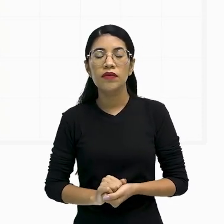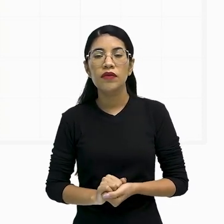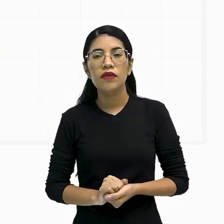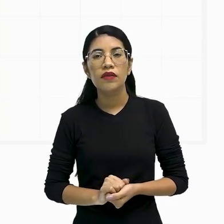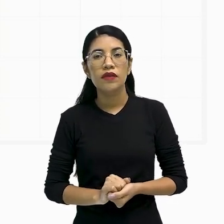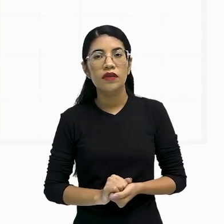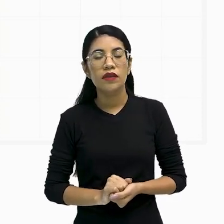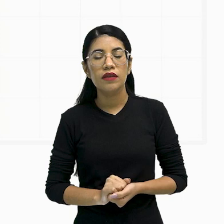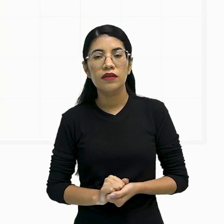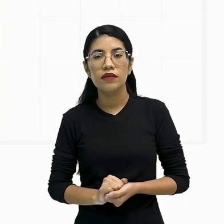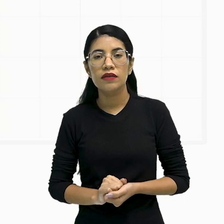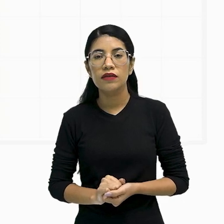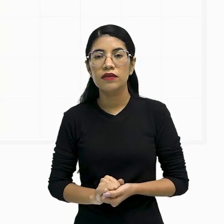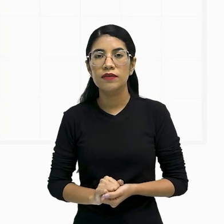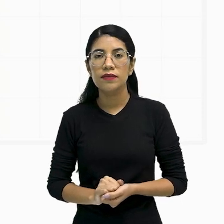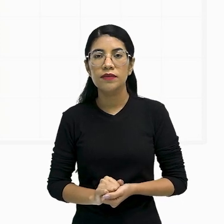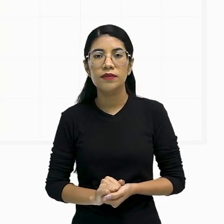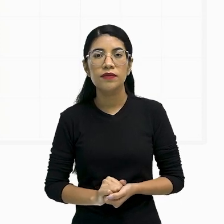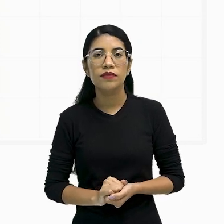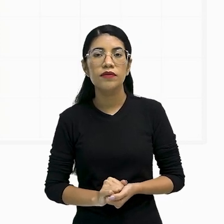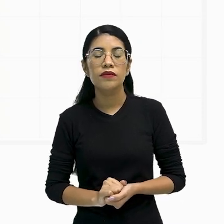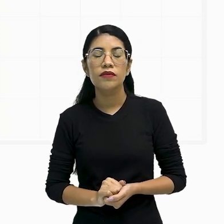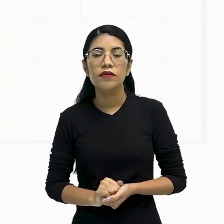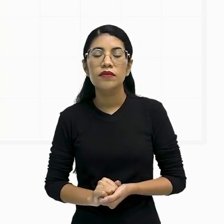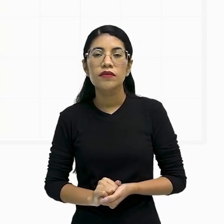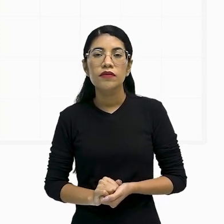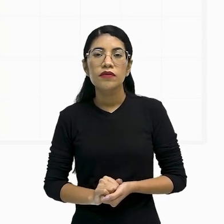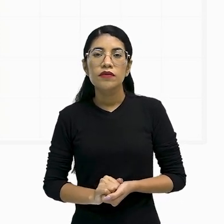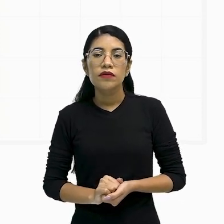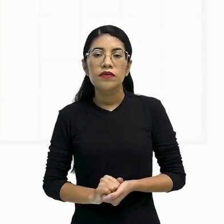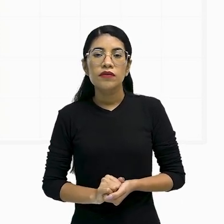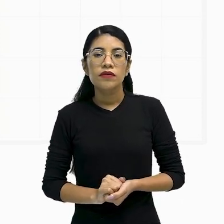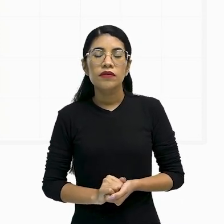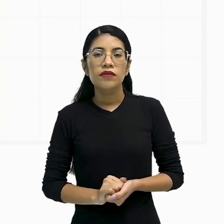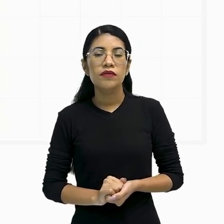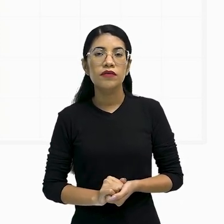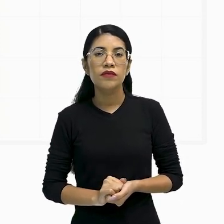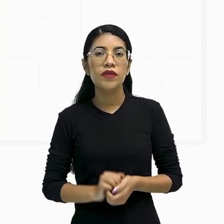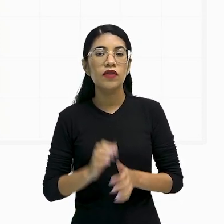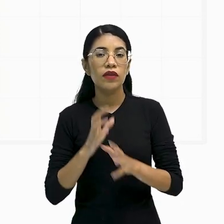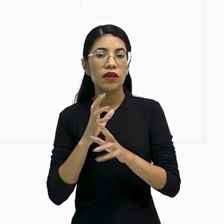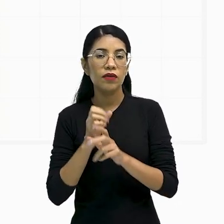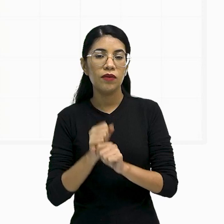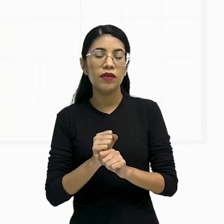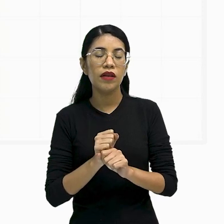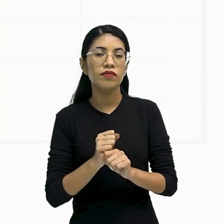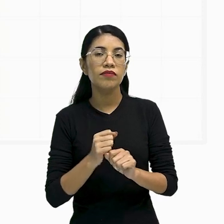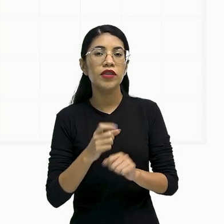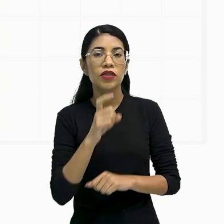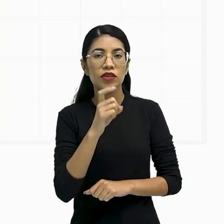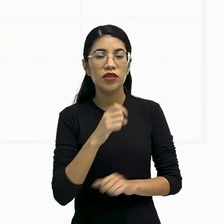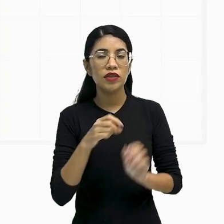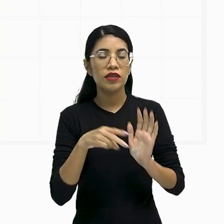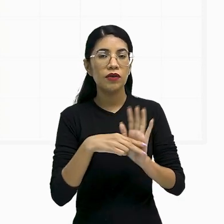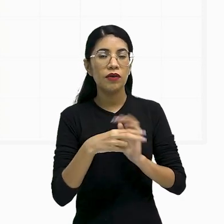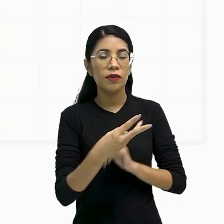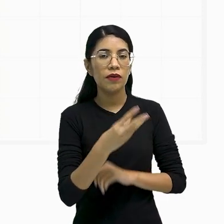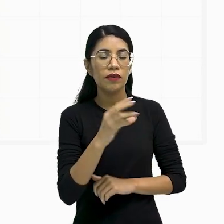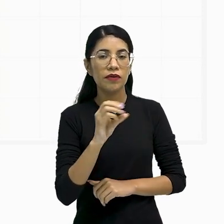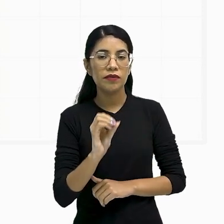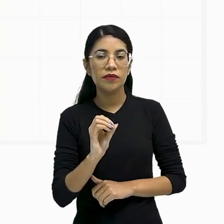Menos 150. Tudo bem? Resultado aqui, 30 graus.